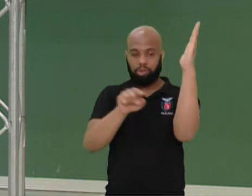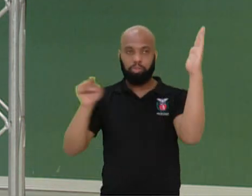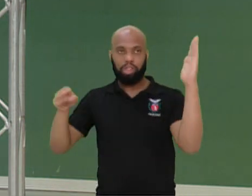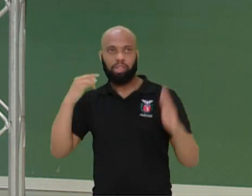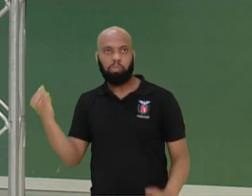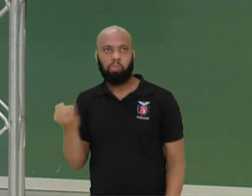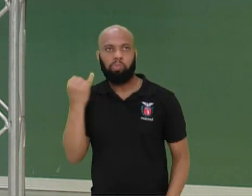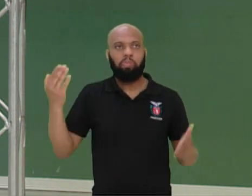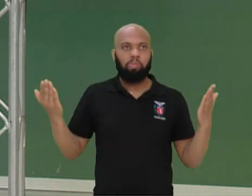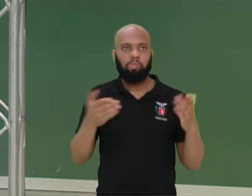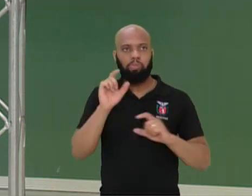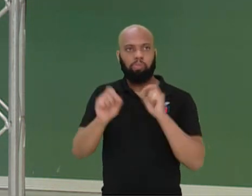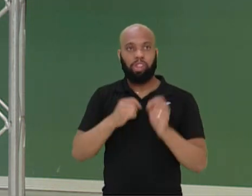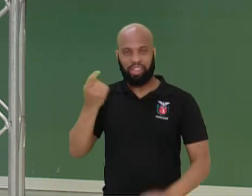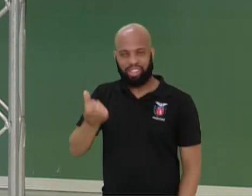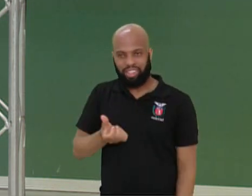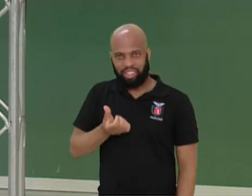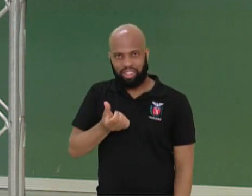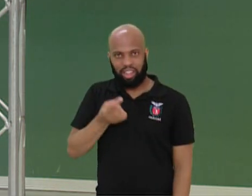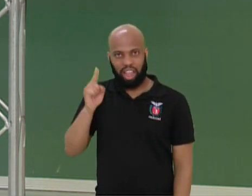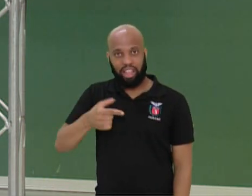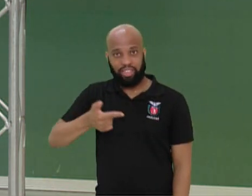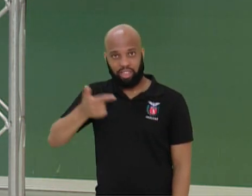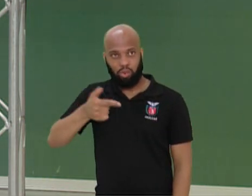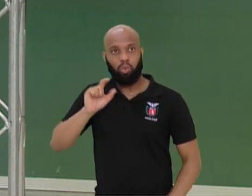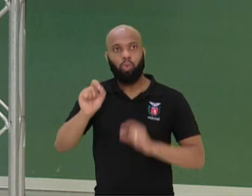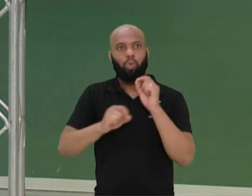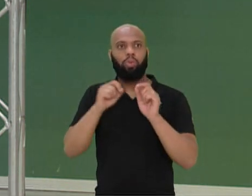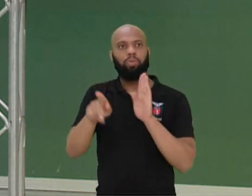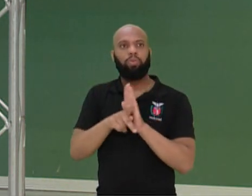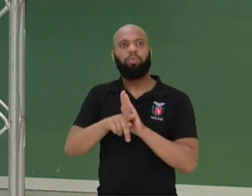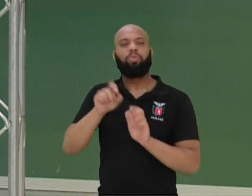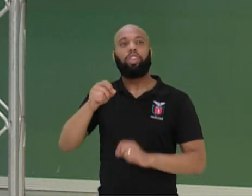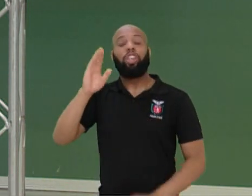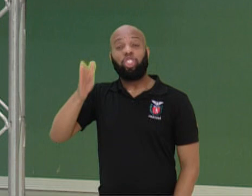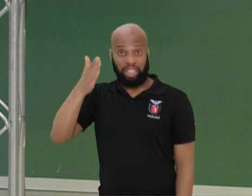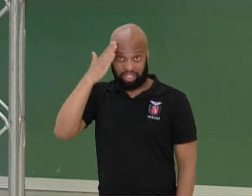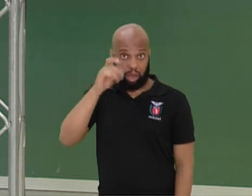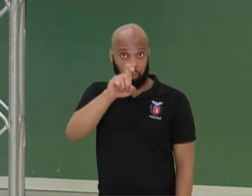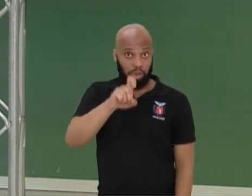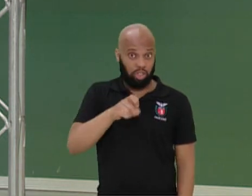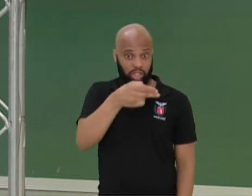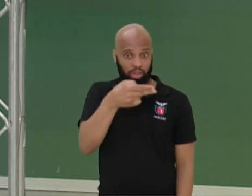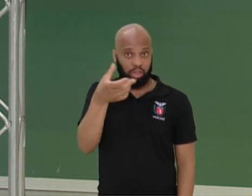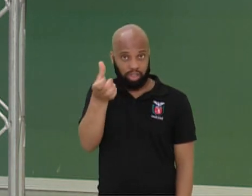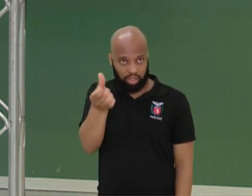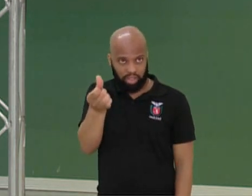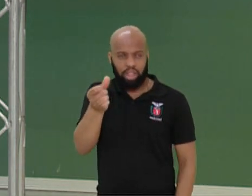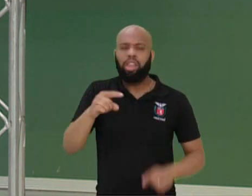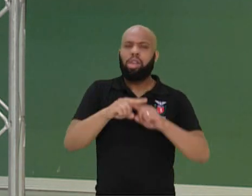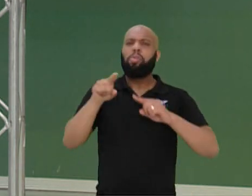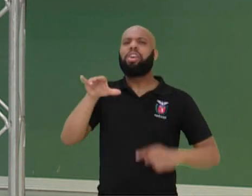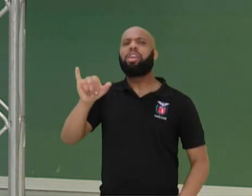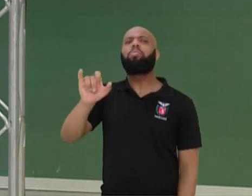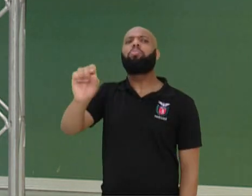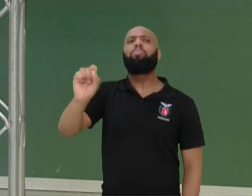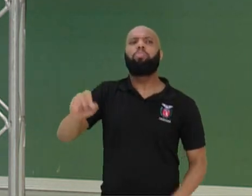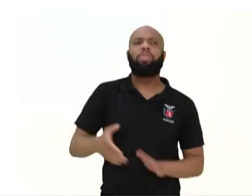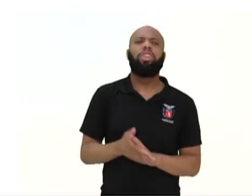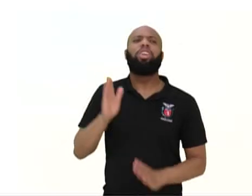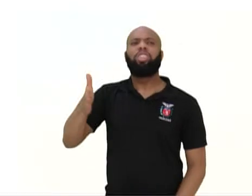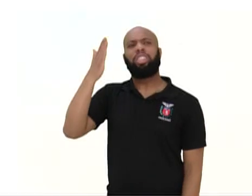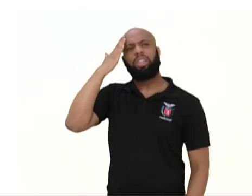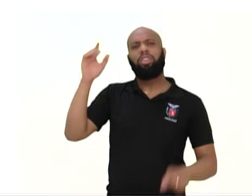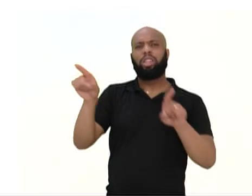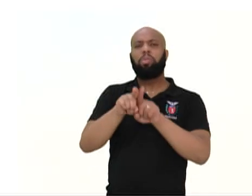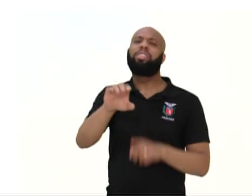importante para a gente, lá, ó, quais são as coordenadas dele? Né? Eu já sei que o x dele é 6, mas o y dele eu também já